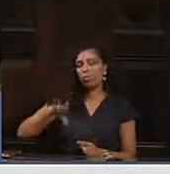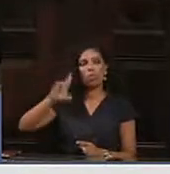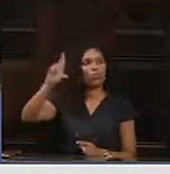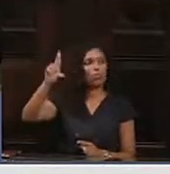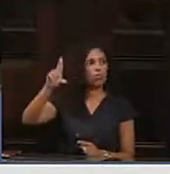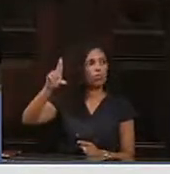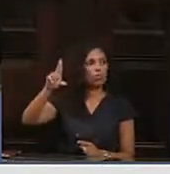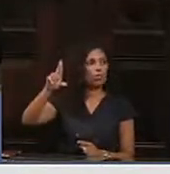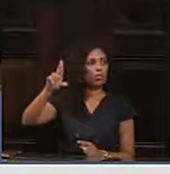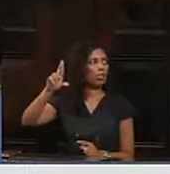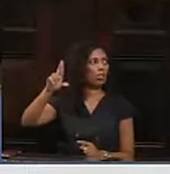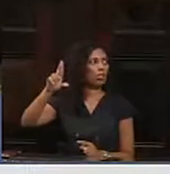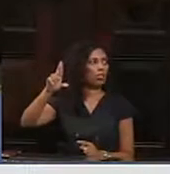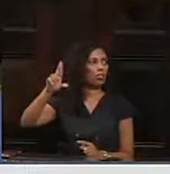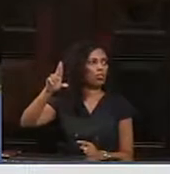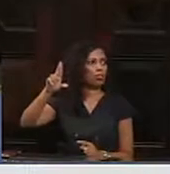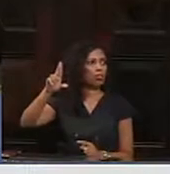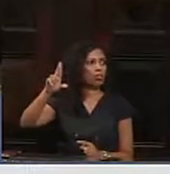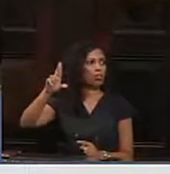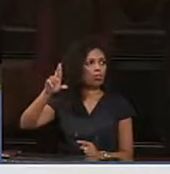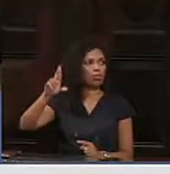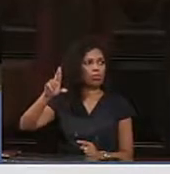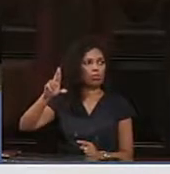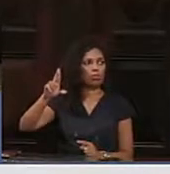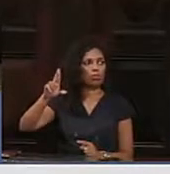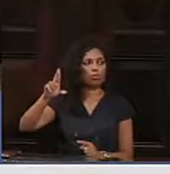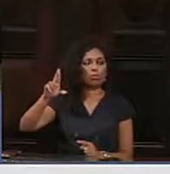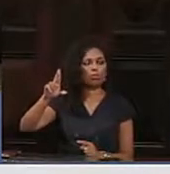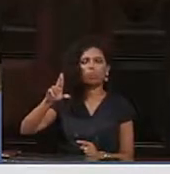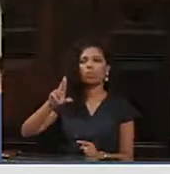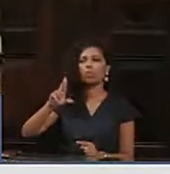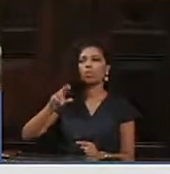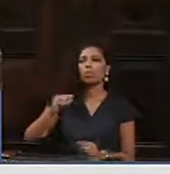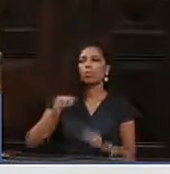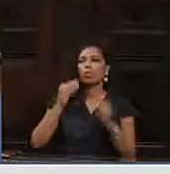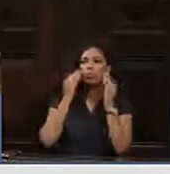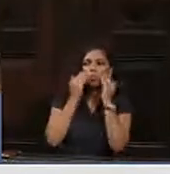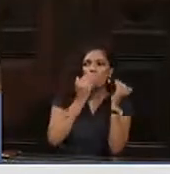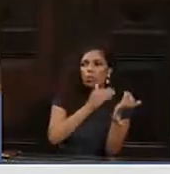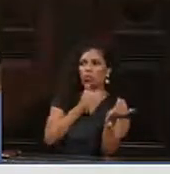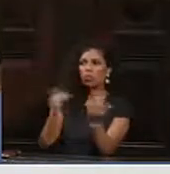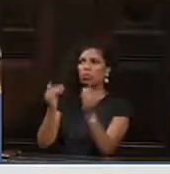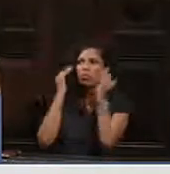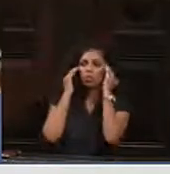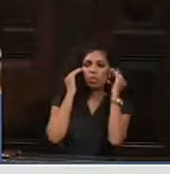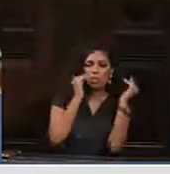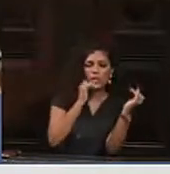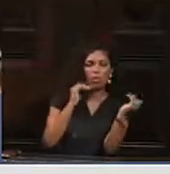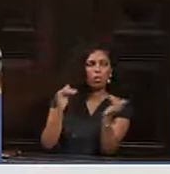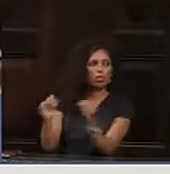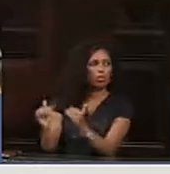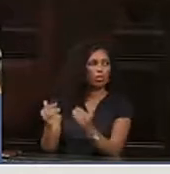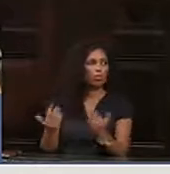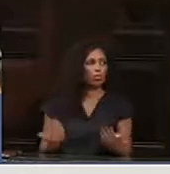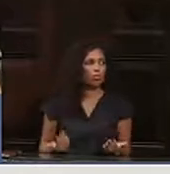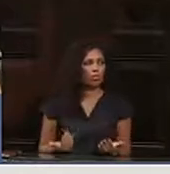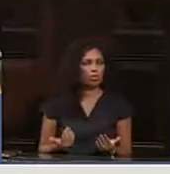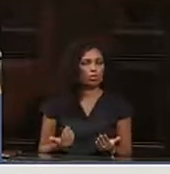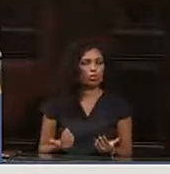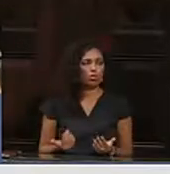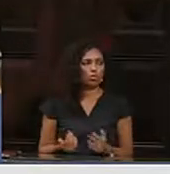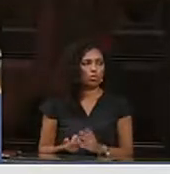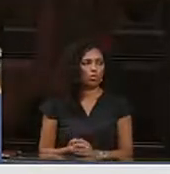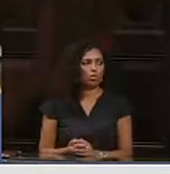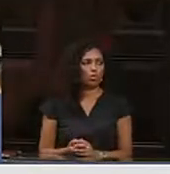Perfeito. Ah, sim. Eles não estão dando, Dino. Como é que eu vou falar para vocês aqui?